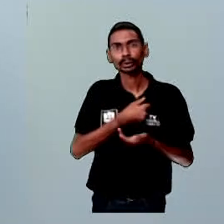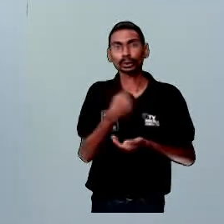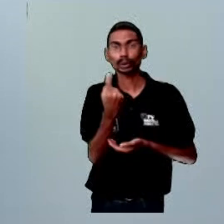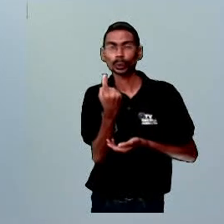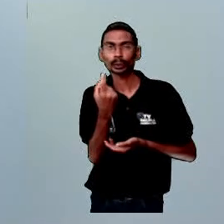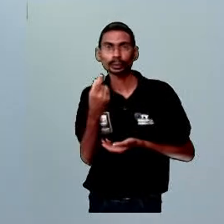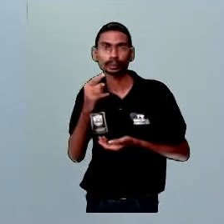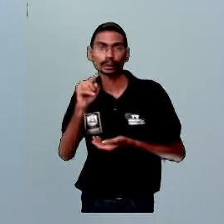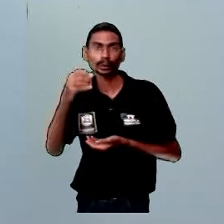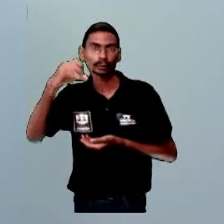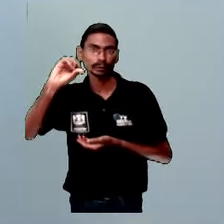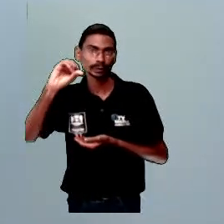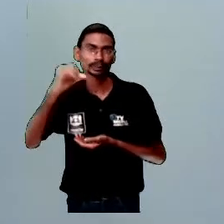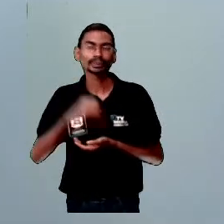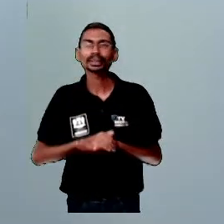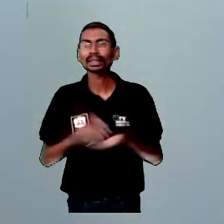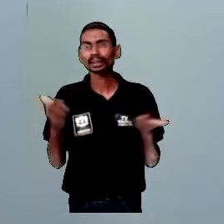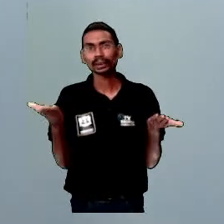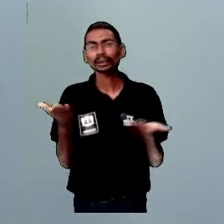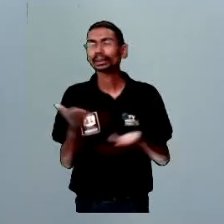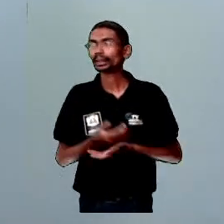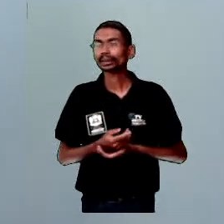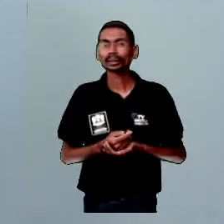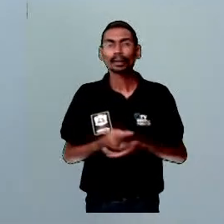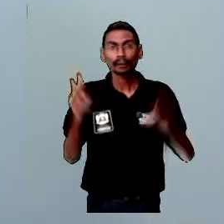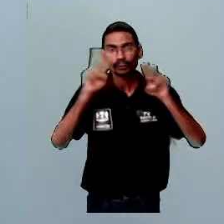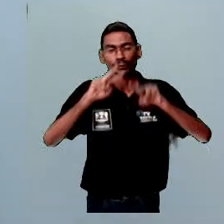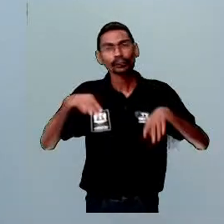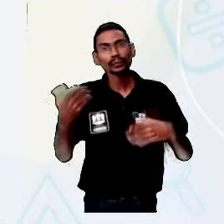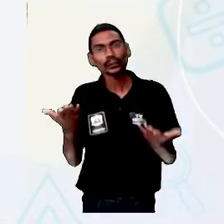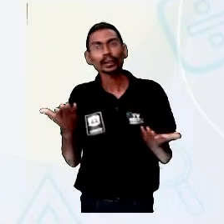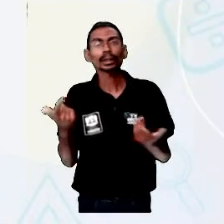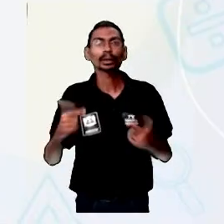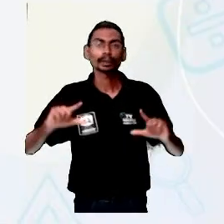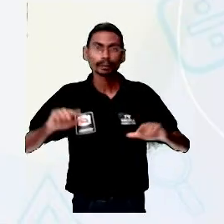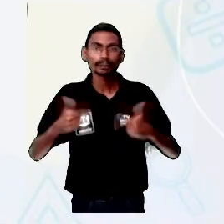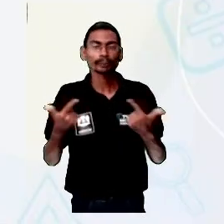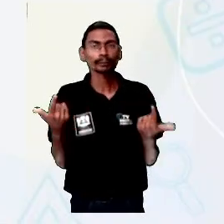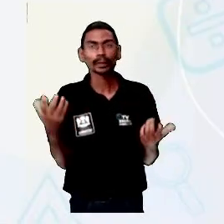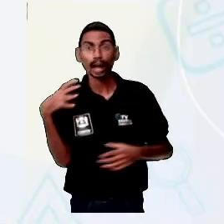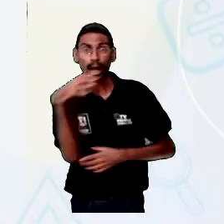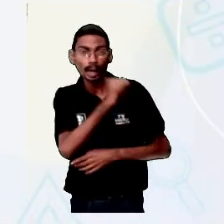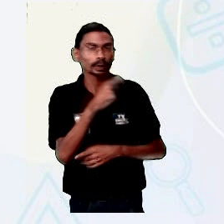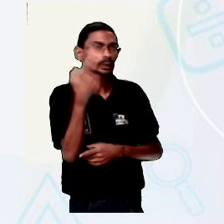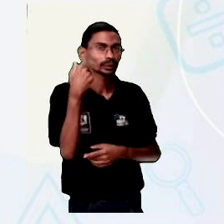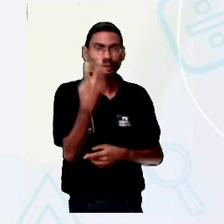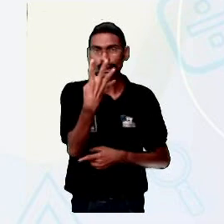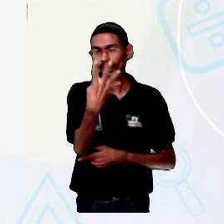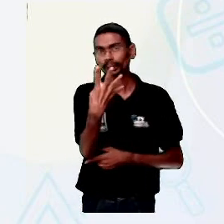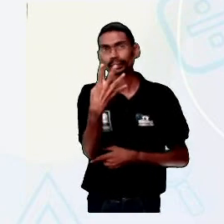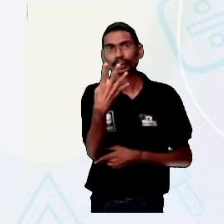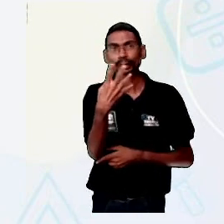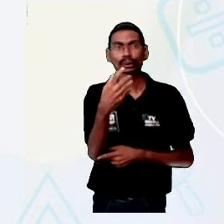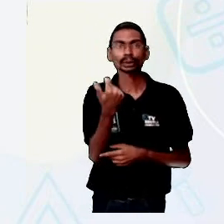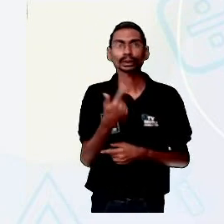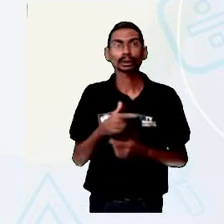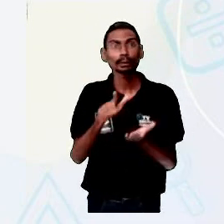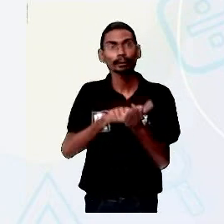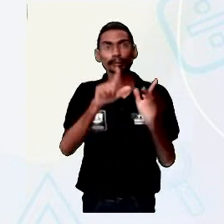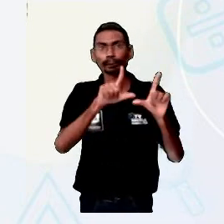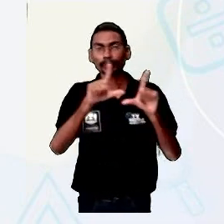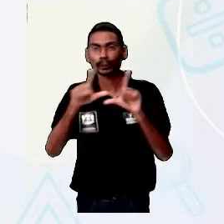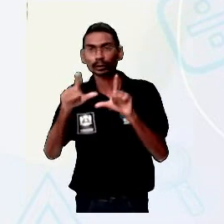ok? Vamos agora olhar aqui um desafio rapidinho? Eu vou te dar 4 cartões. Você pode